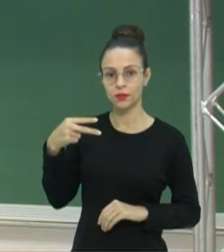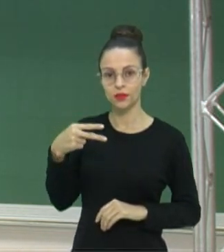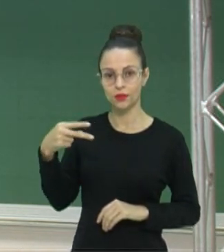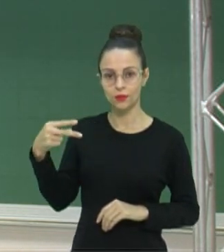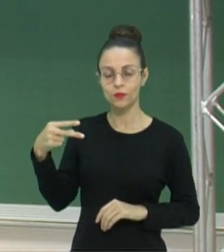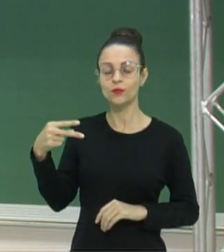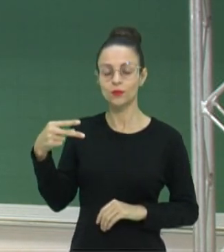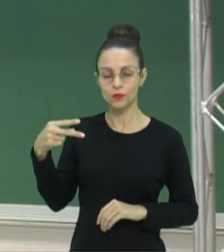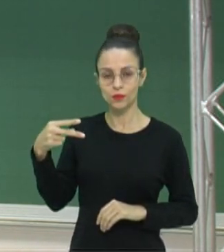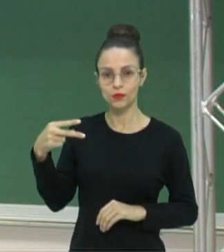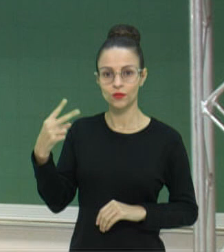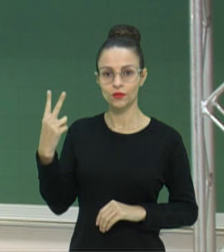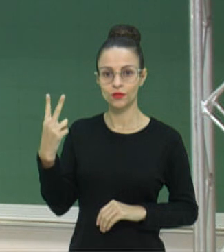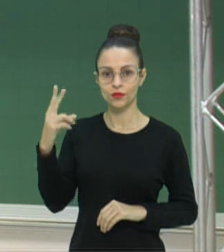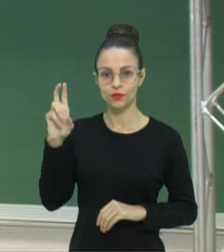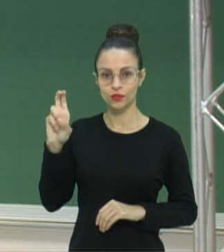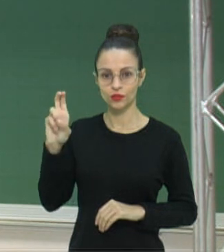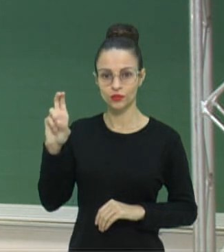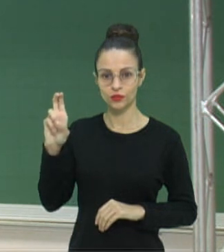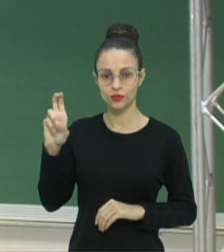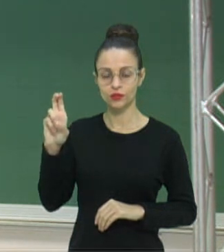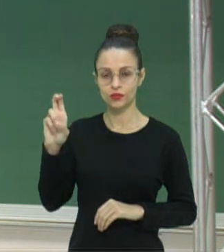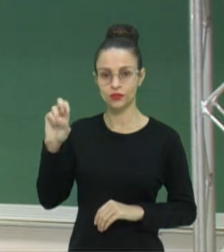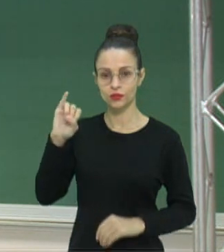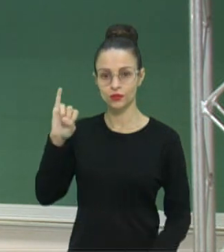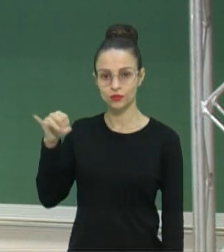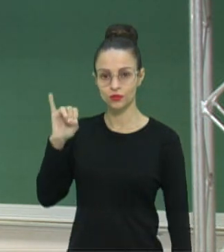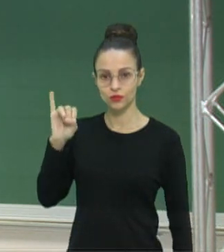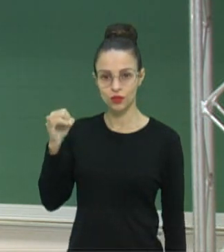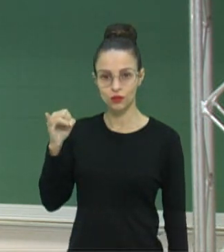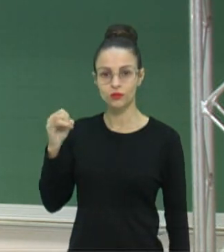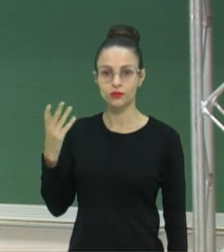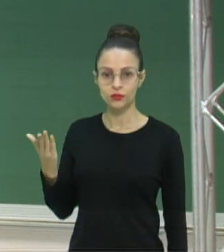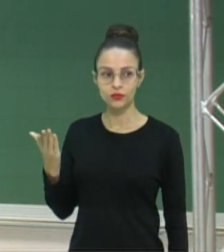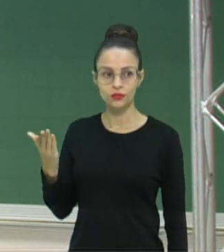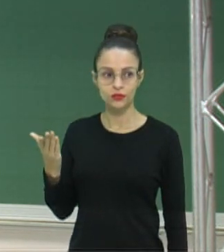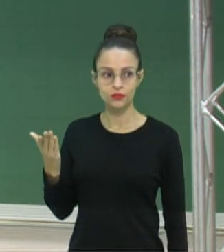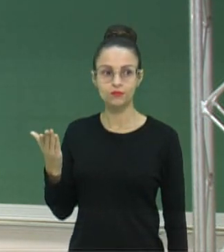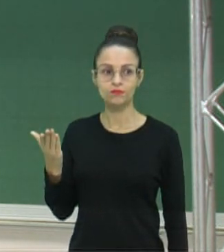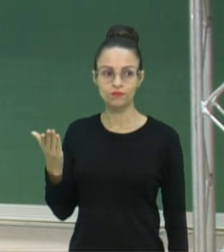seria igual a 25 Joule, que é a mesma coisa que